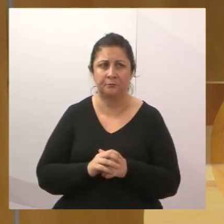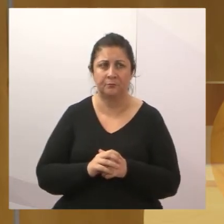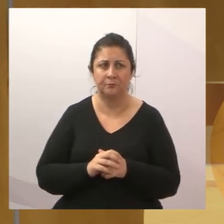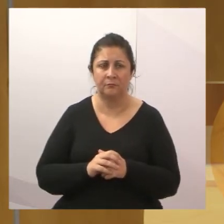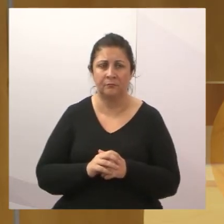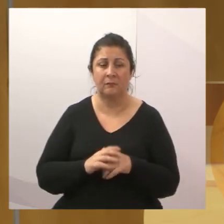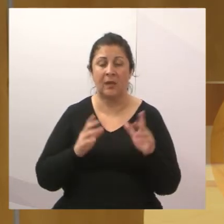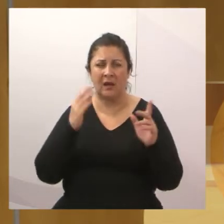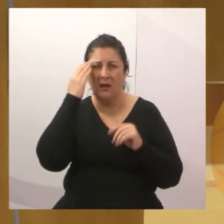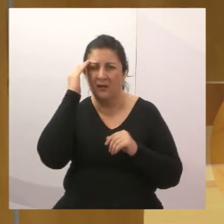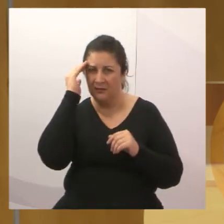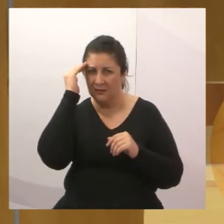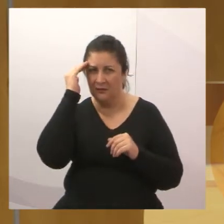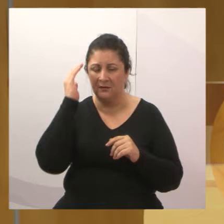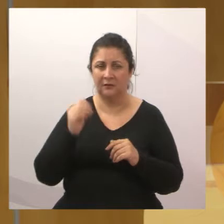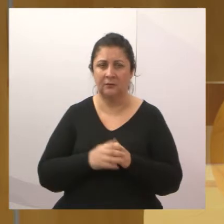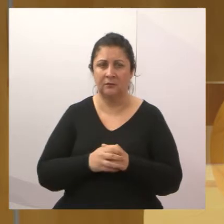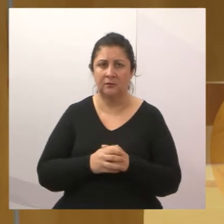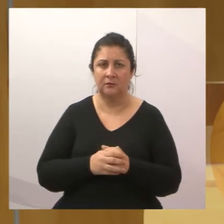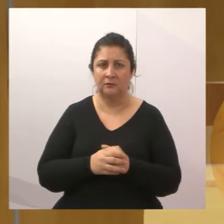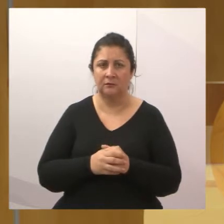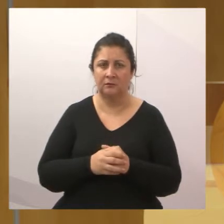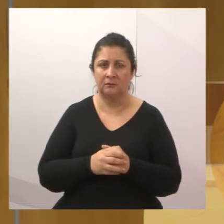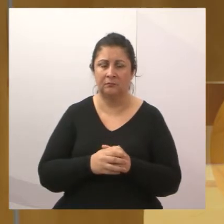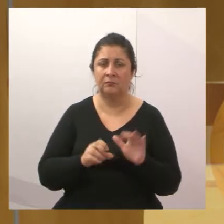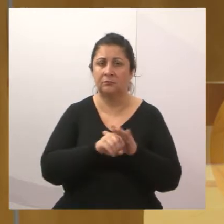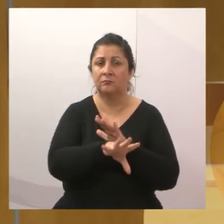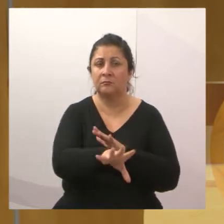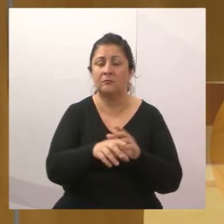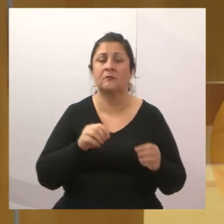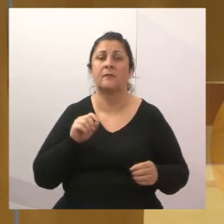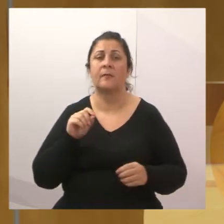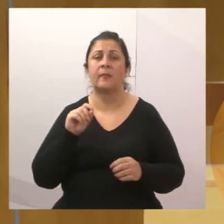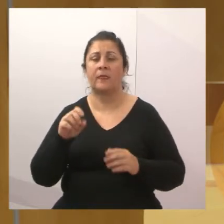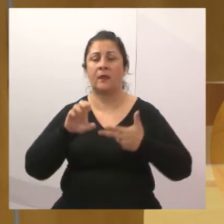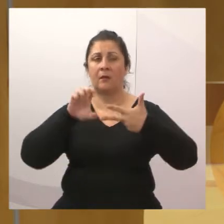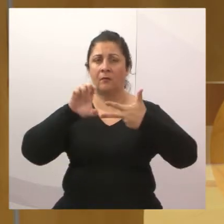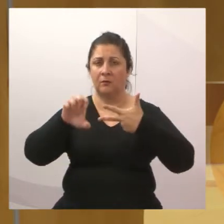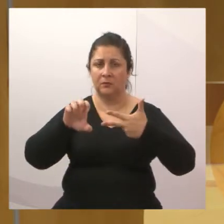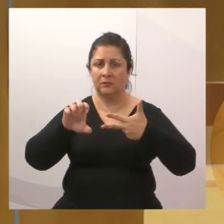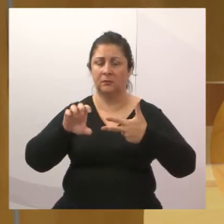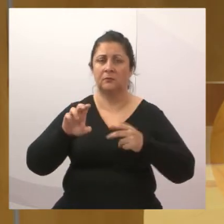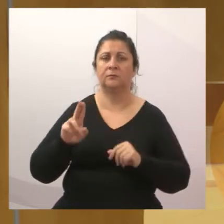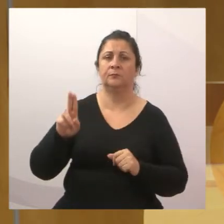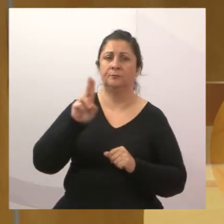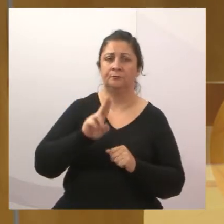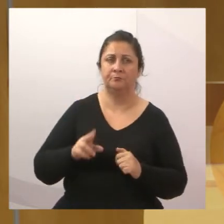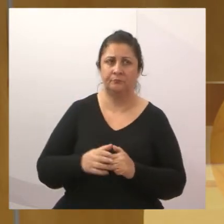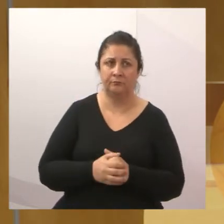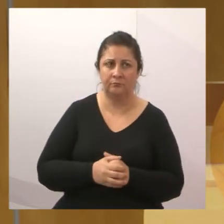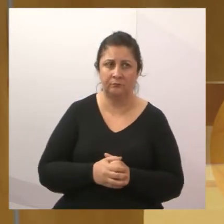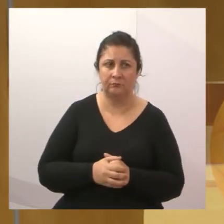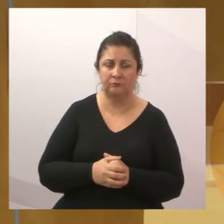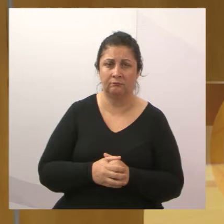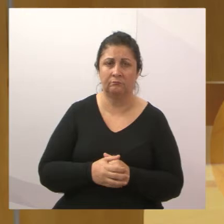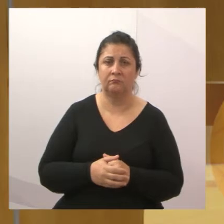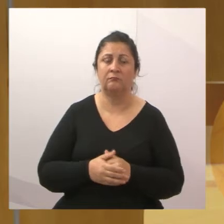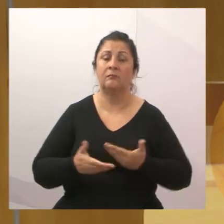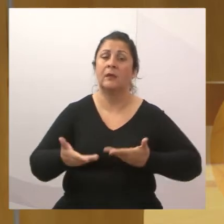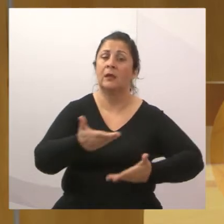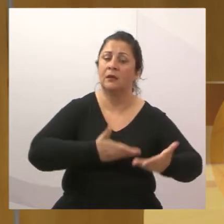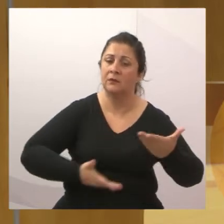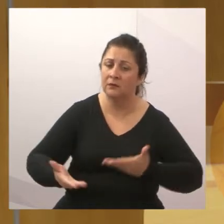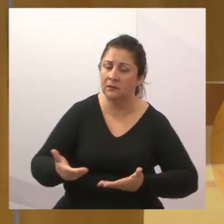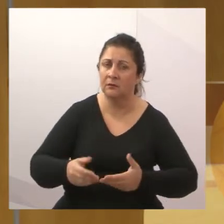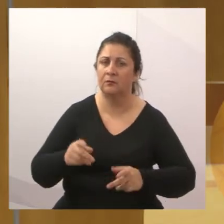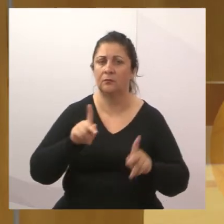meu entendimento é direcionar para que o executivo aplique no atendimento à